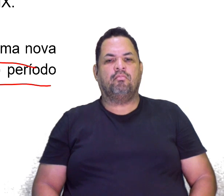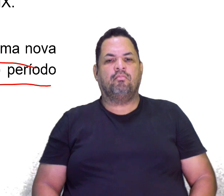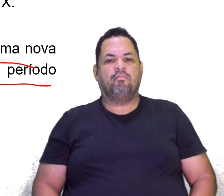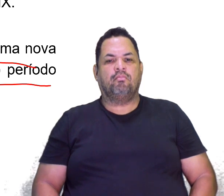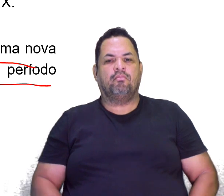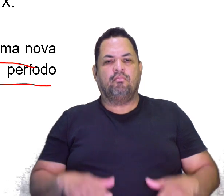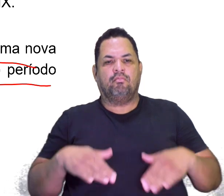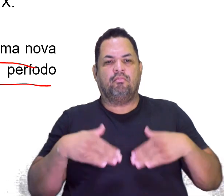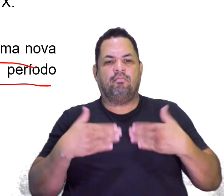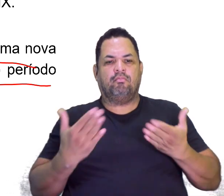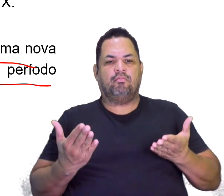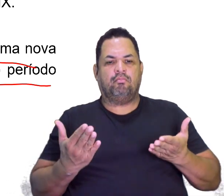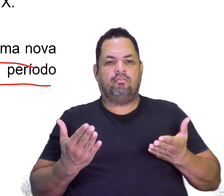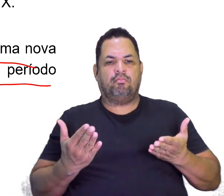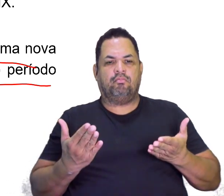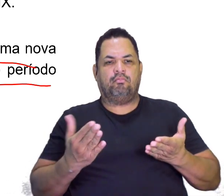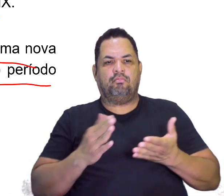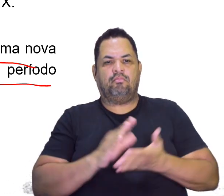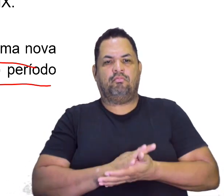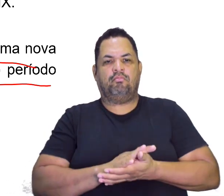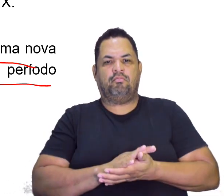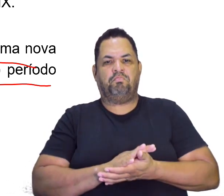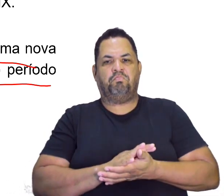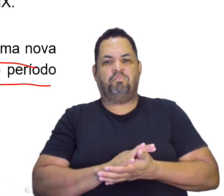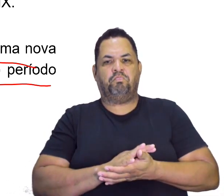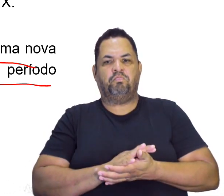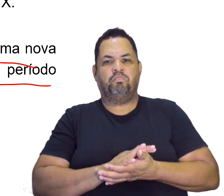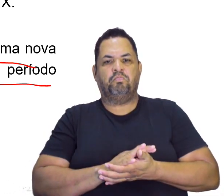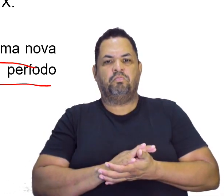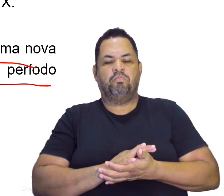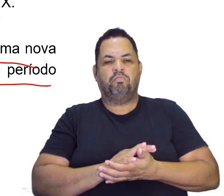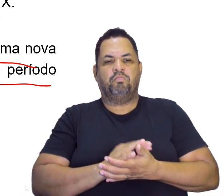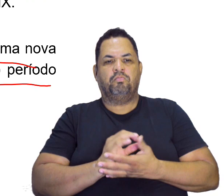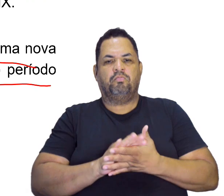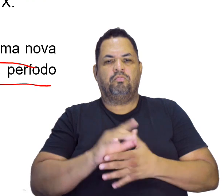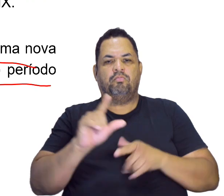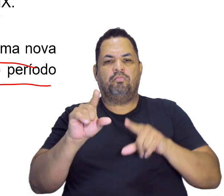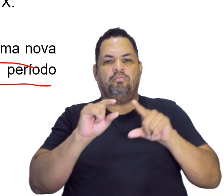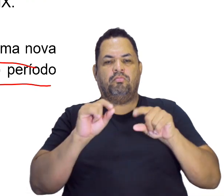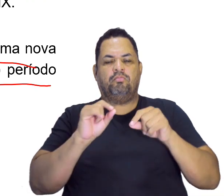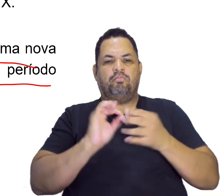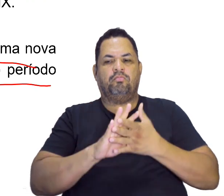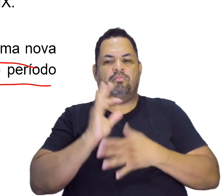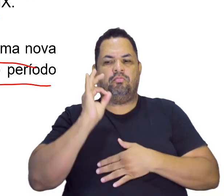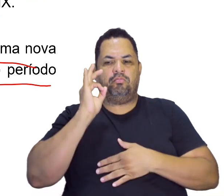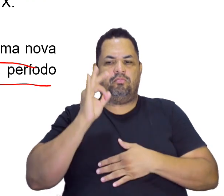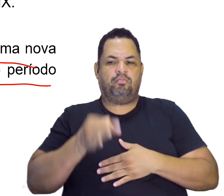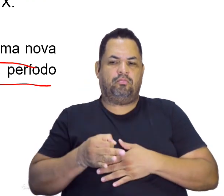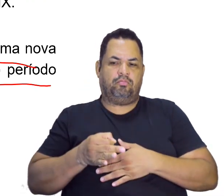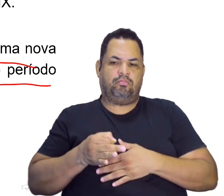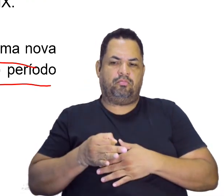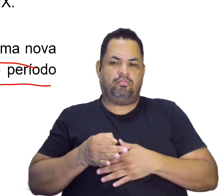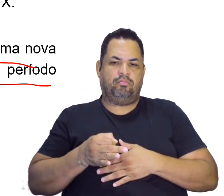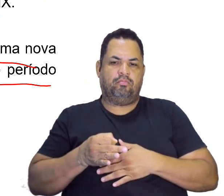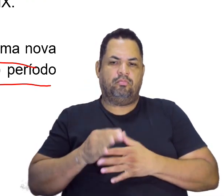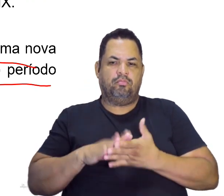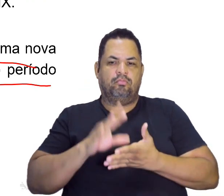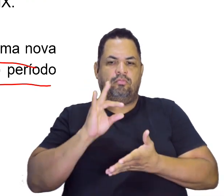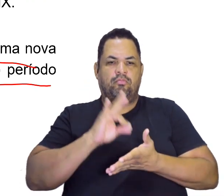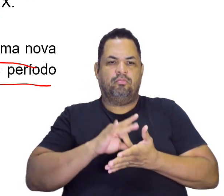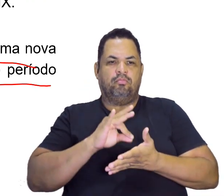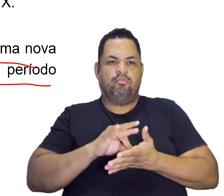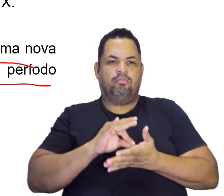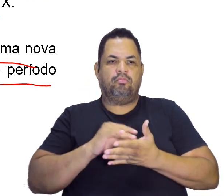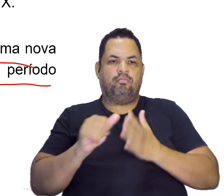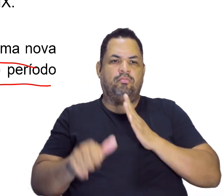vamos chegar na alternativa correta, né? Corretíssima, né? Que